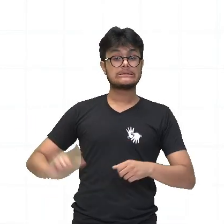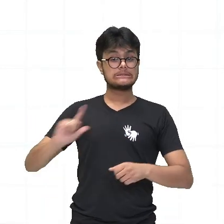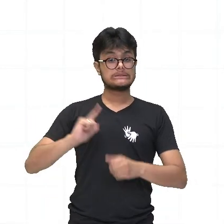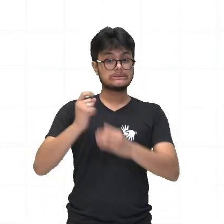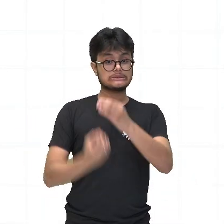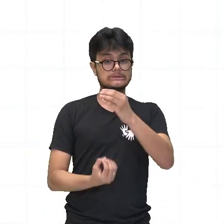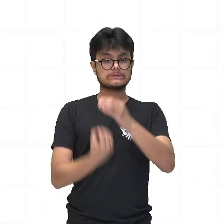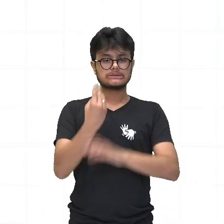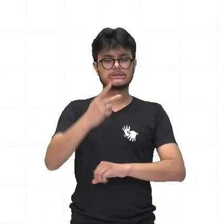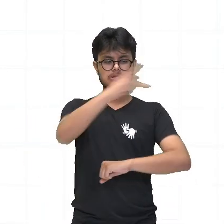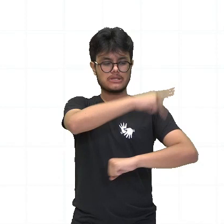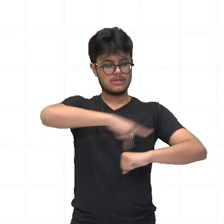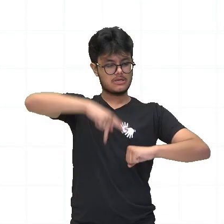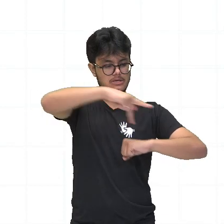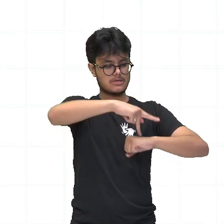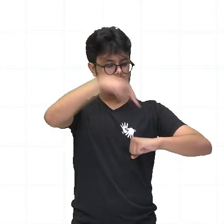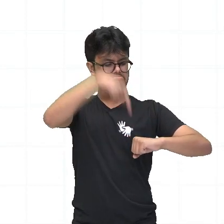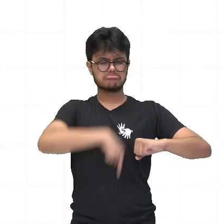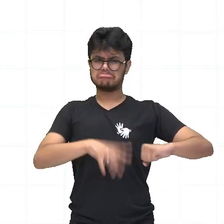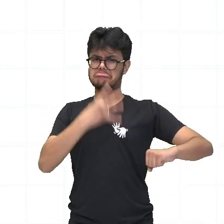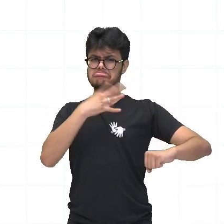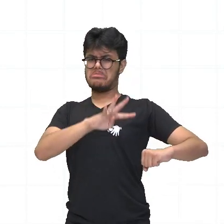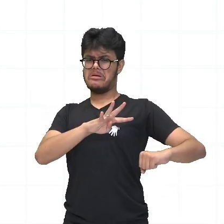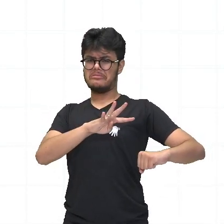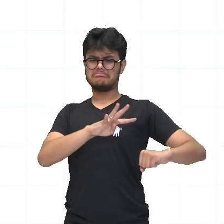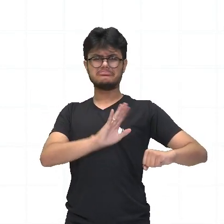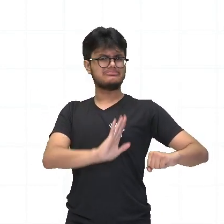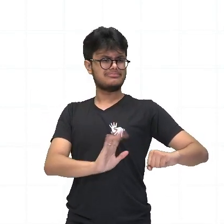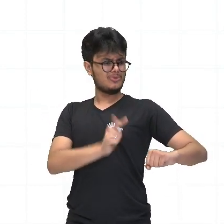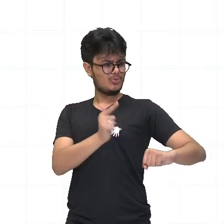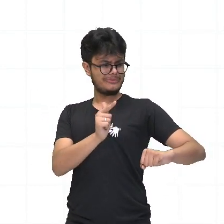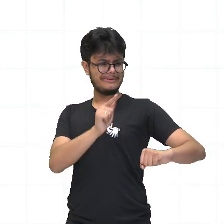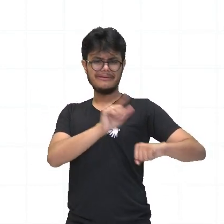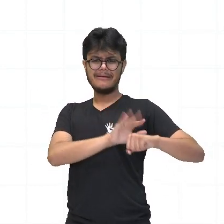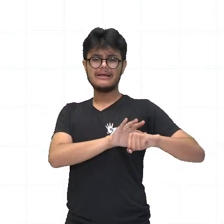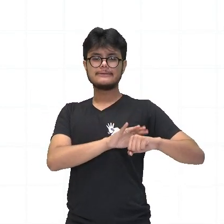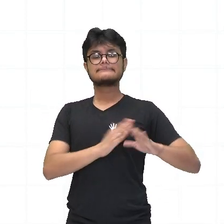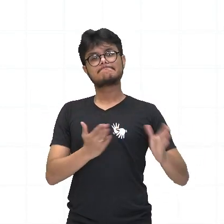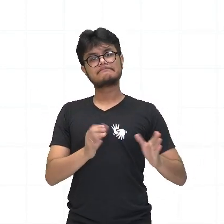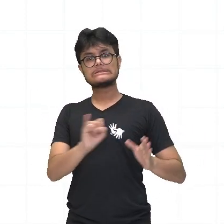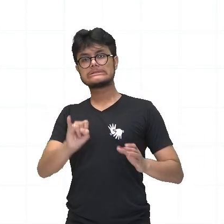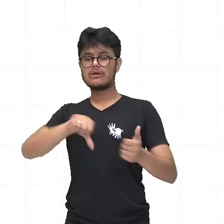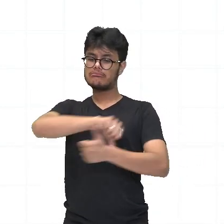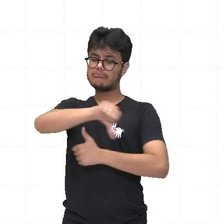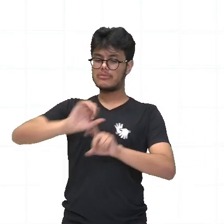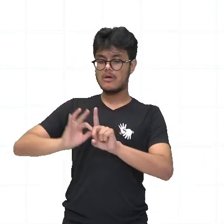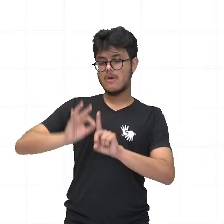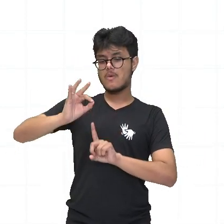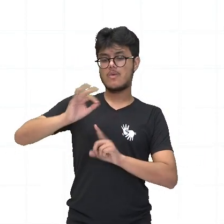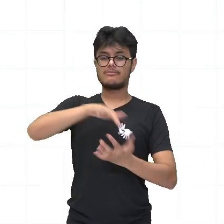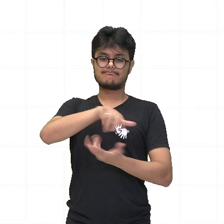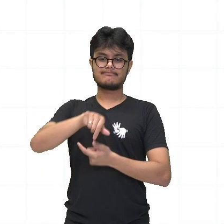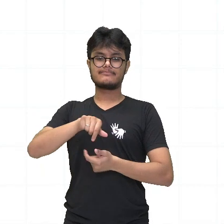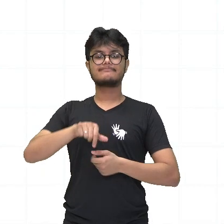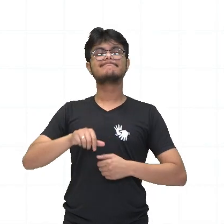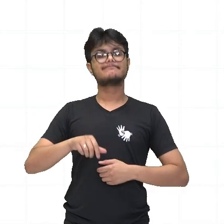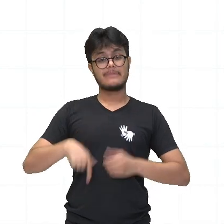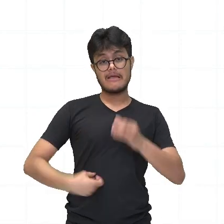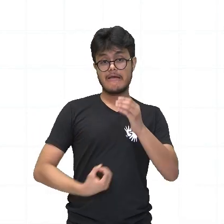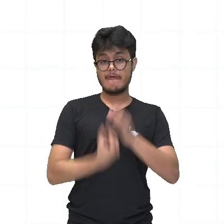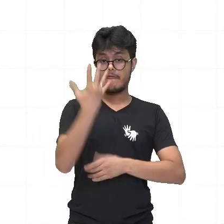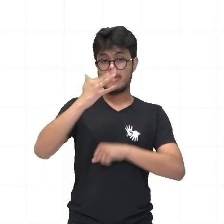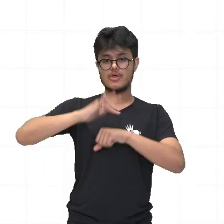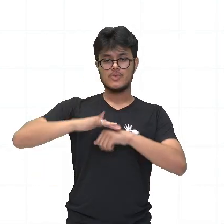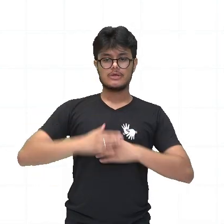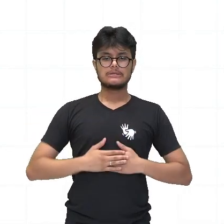nos países onde eram desconhecidos justamente devido a essas mudanças que estão ocorrendo aí nos últimos tempos. E aí o que a gente